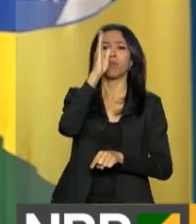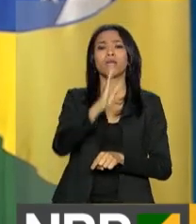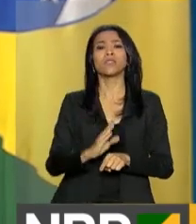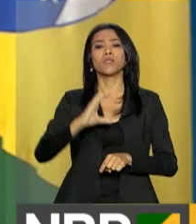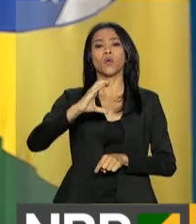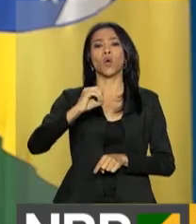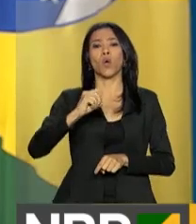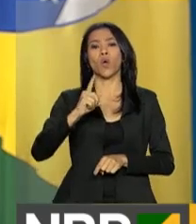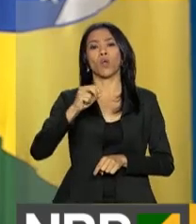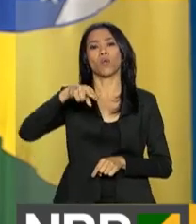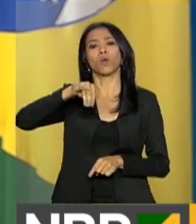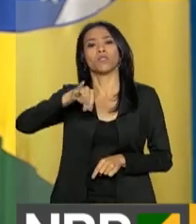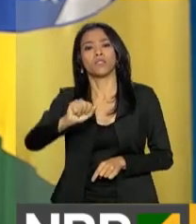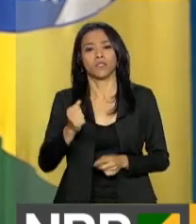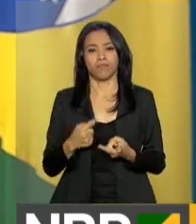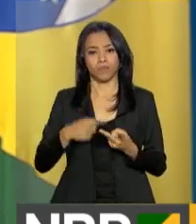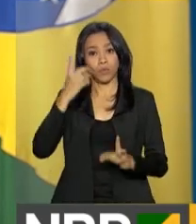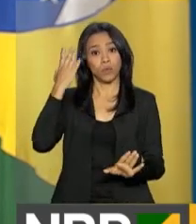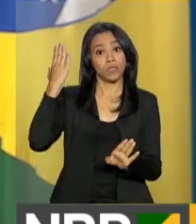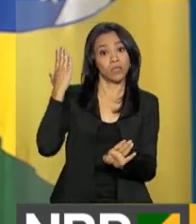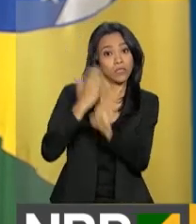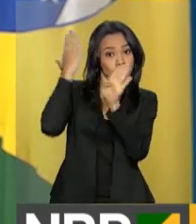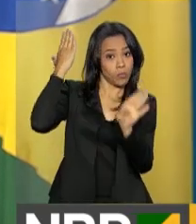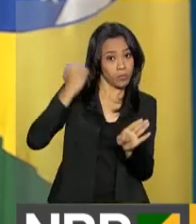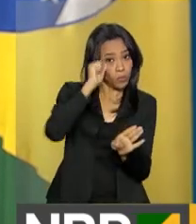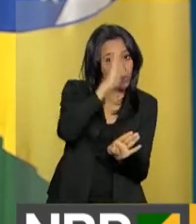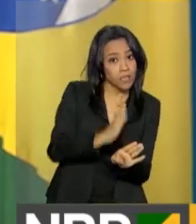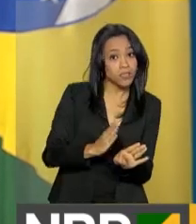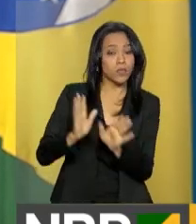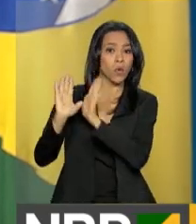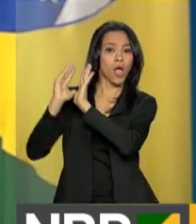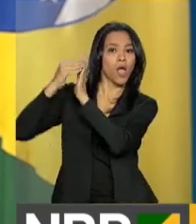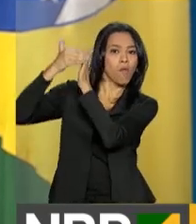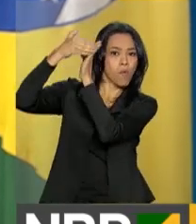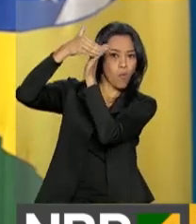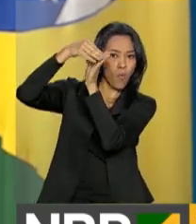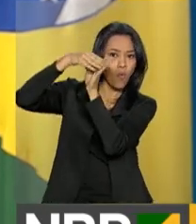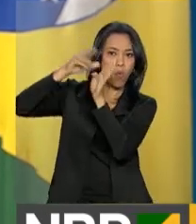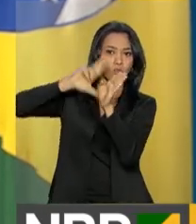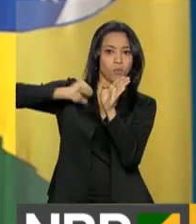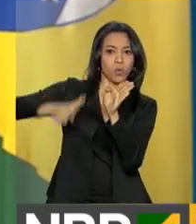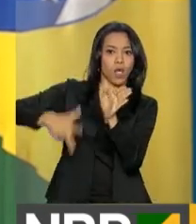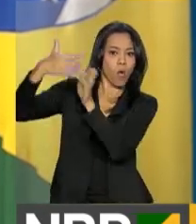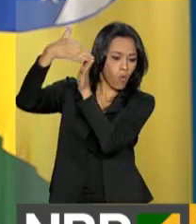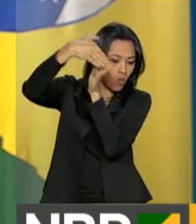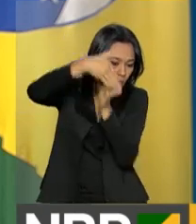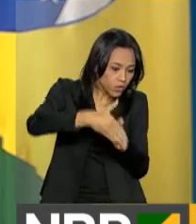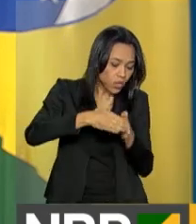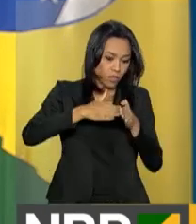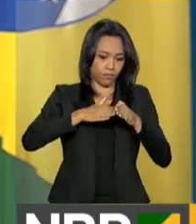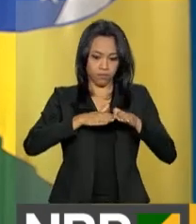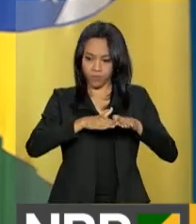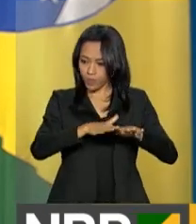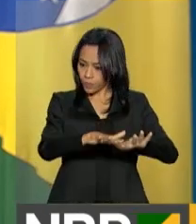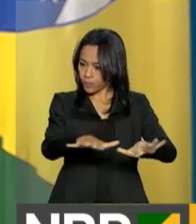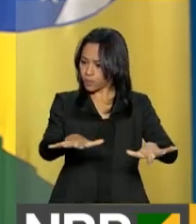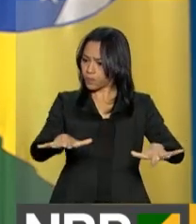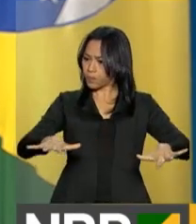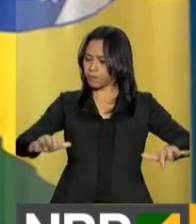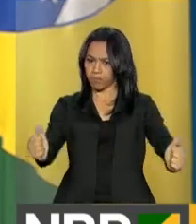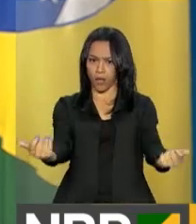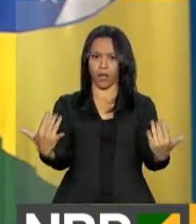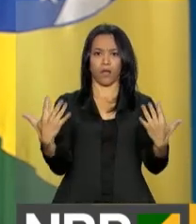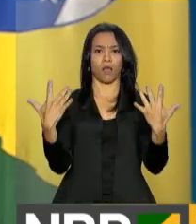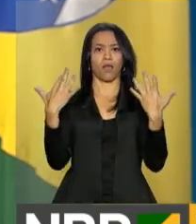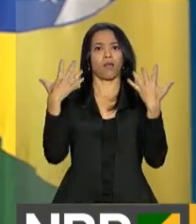desde o descobrimento do brasil e se dizia a terra é fértil e com extraordinárias riquezas